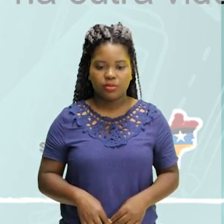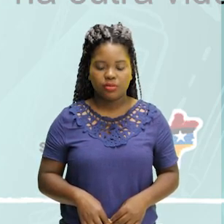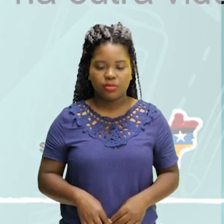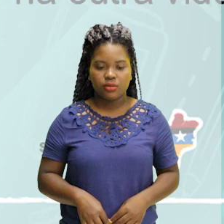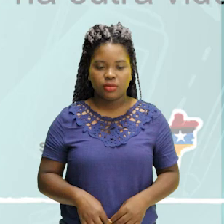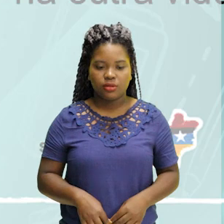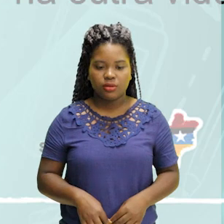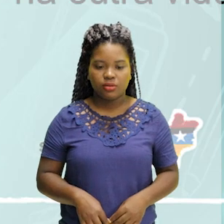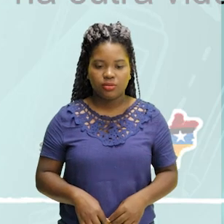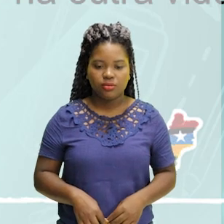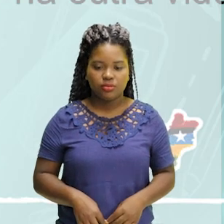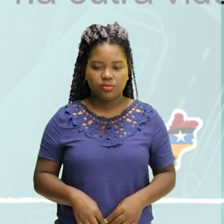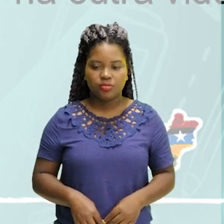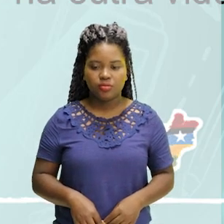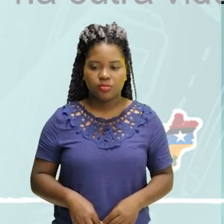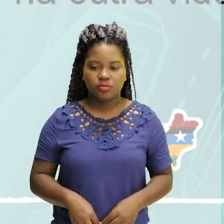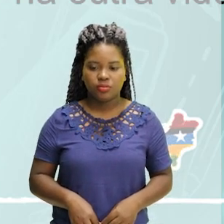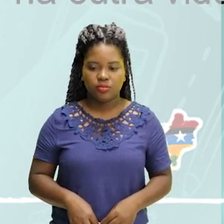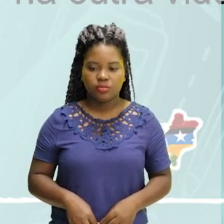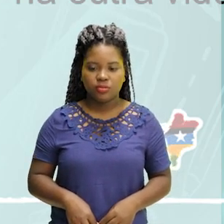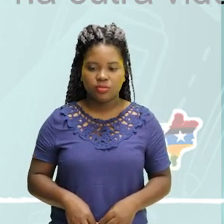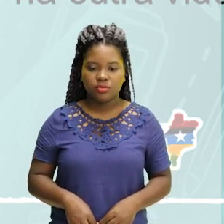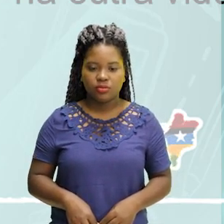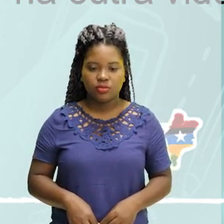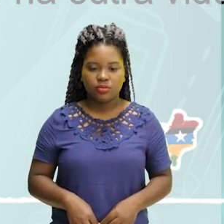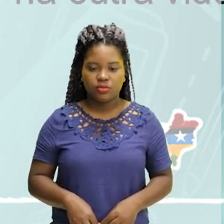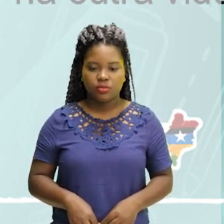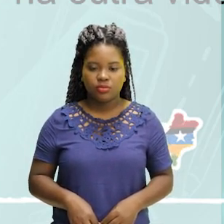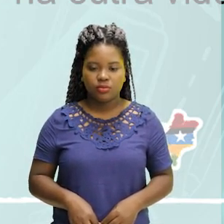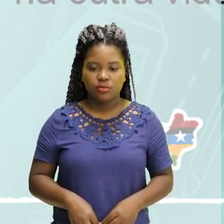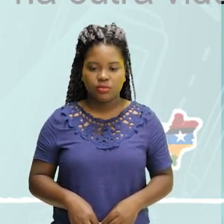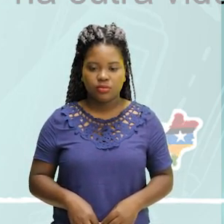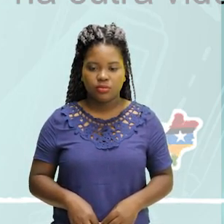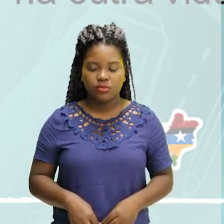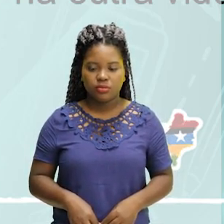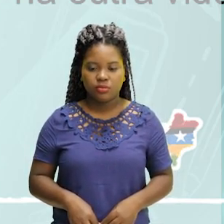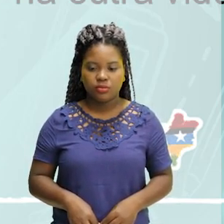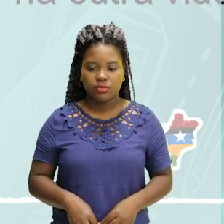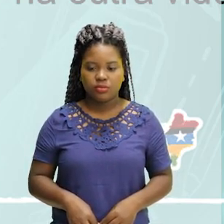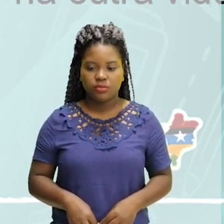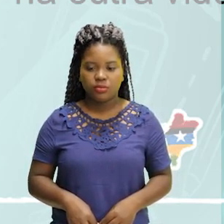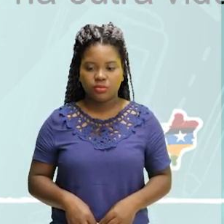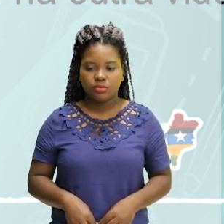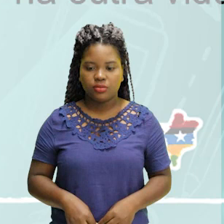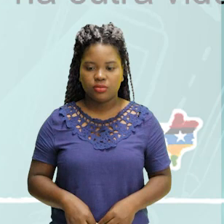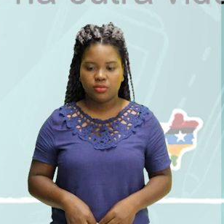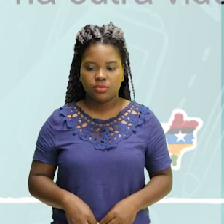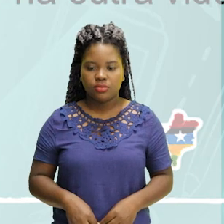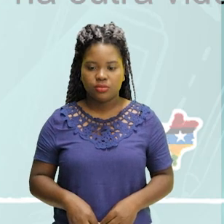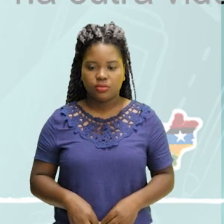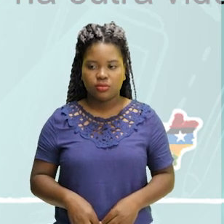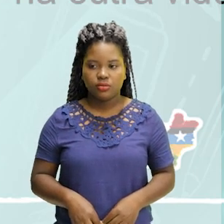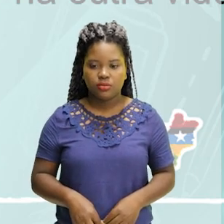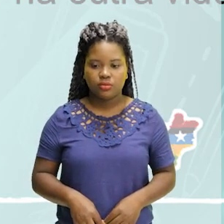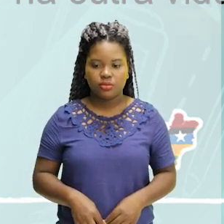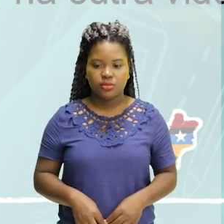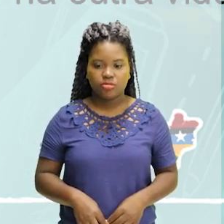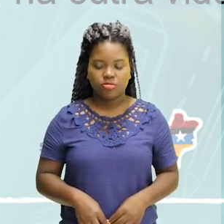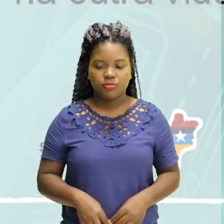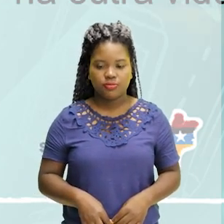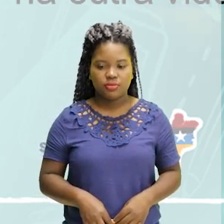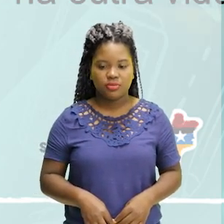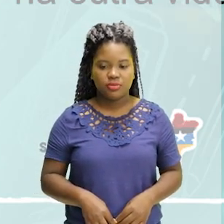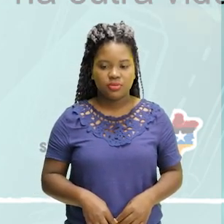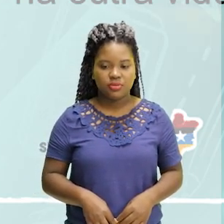O fidalgo vai dirigir-se primeiramente à barca do inferno, ainda sem reconhecer seu capitão. Quando enfim o diabo